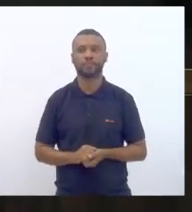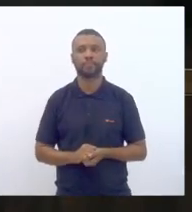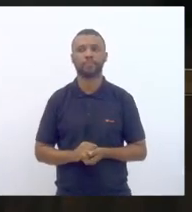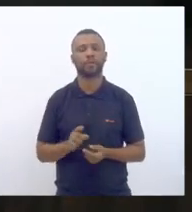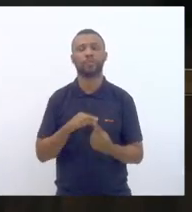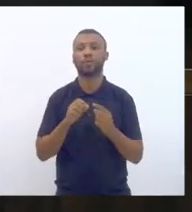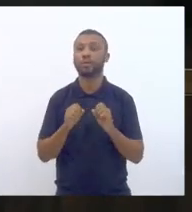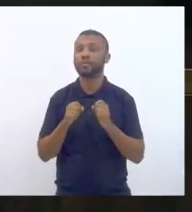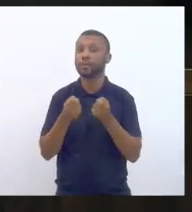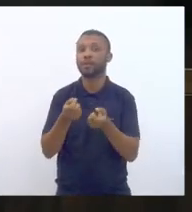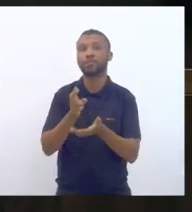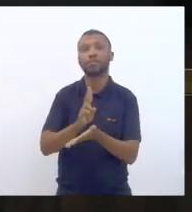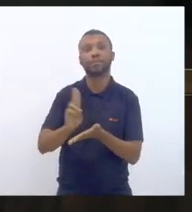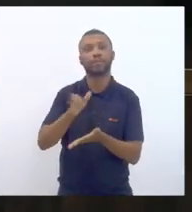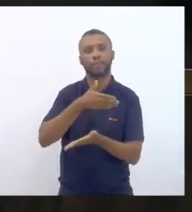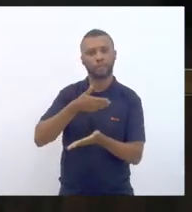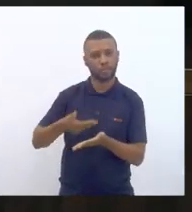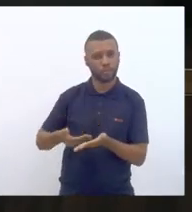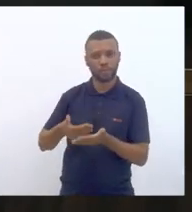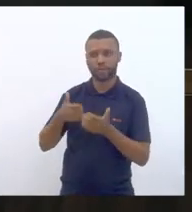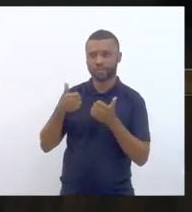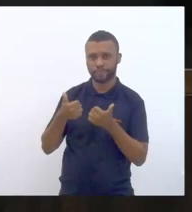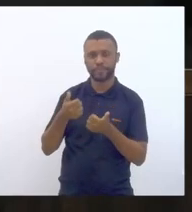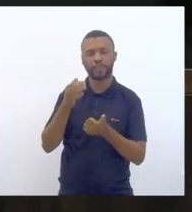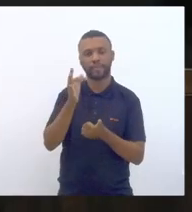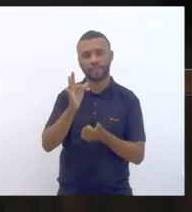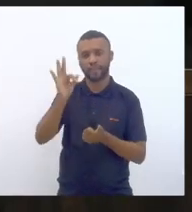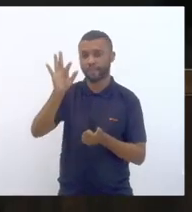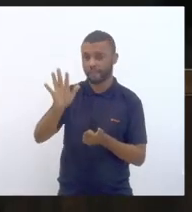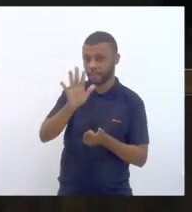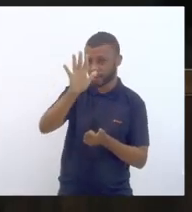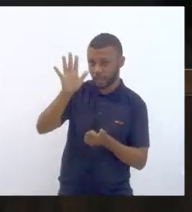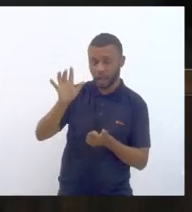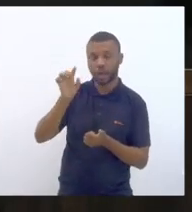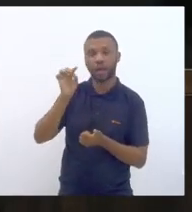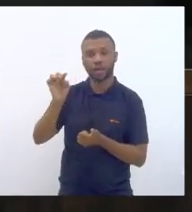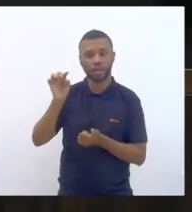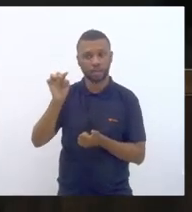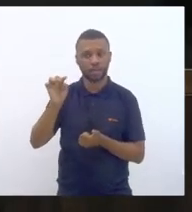defesa das universidades públicas federais que estão